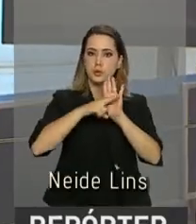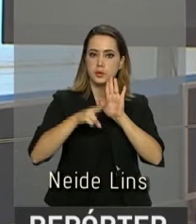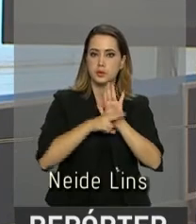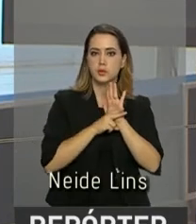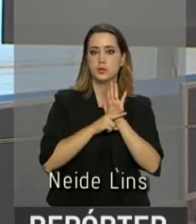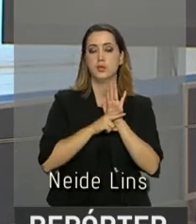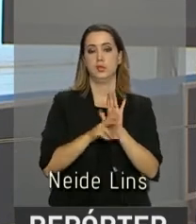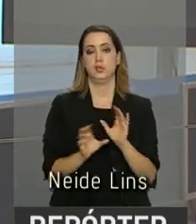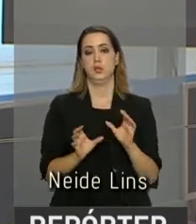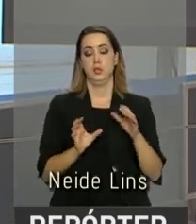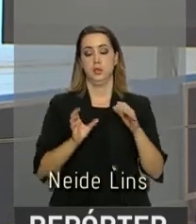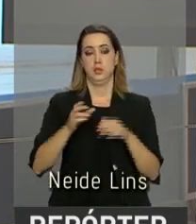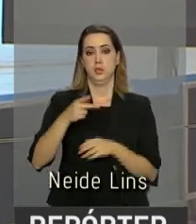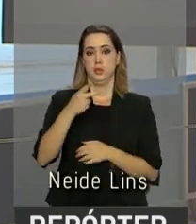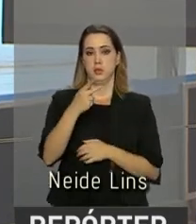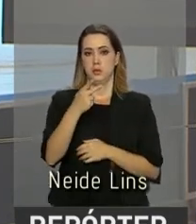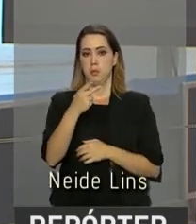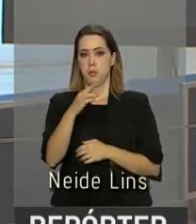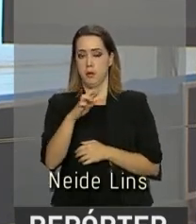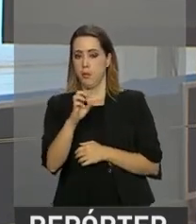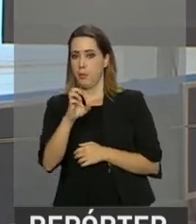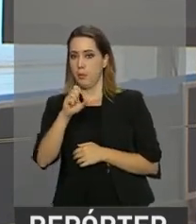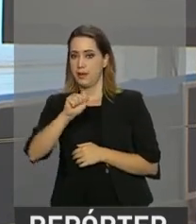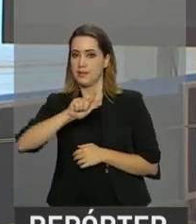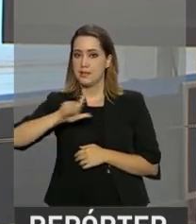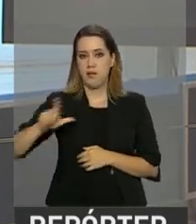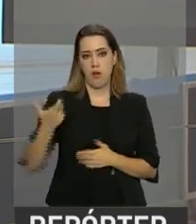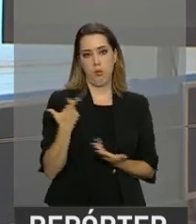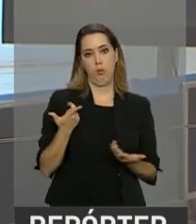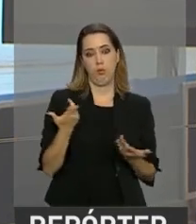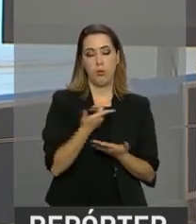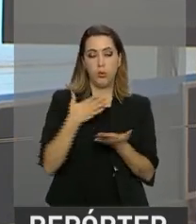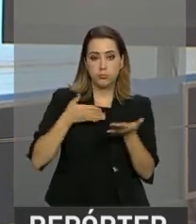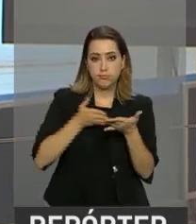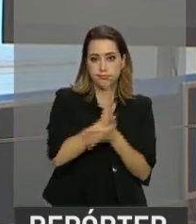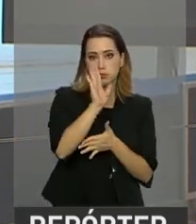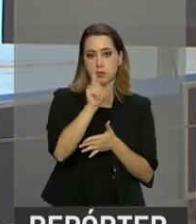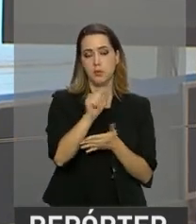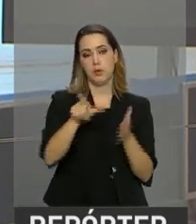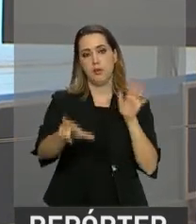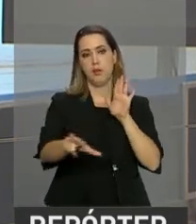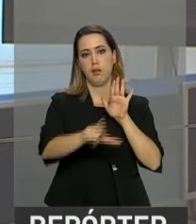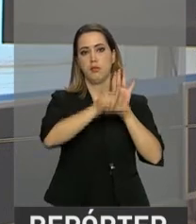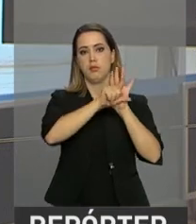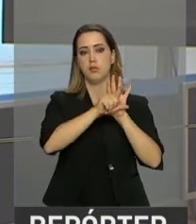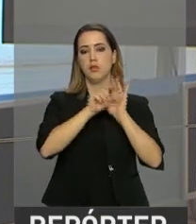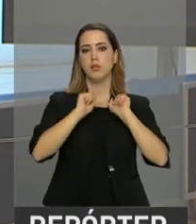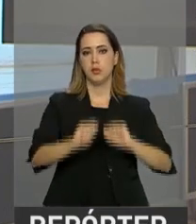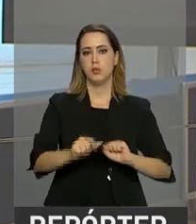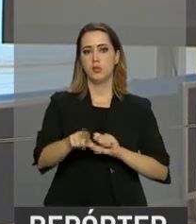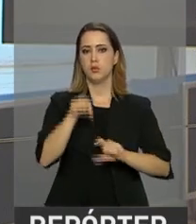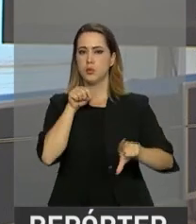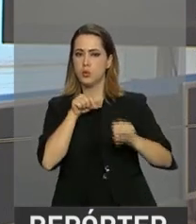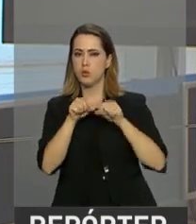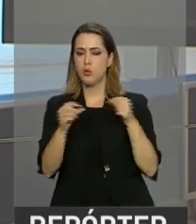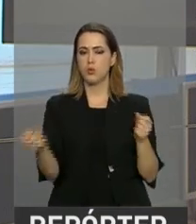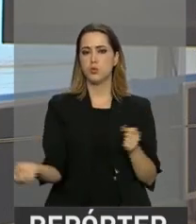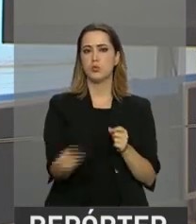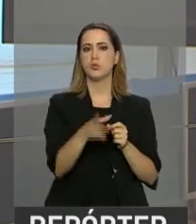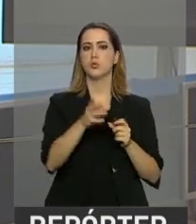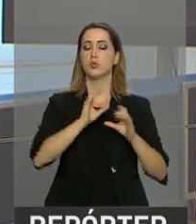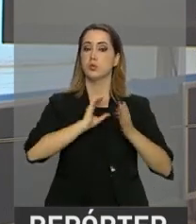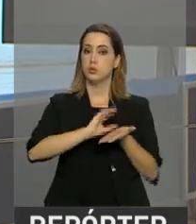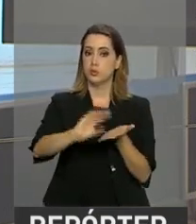para o pré-sal. Foi sancionada agora há pouco a nova lei que flexibiliza a operação e novos investimentos nos